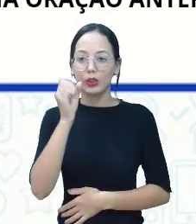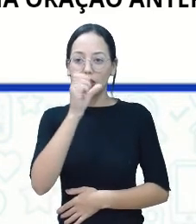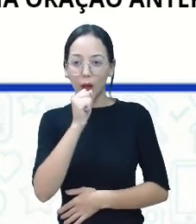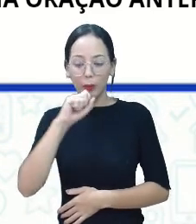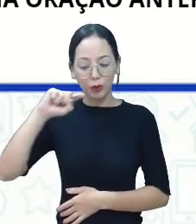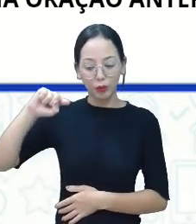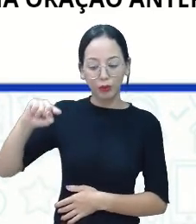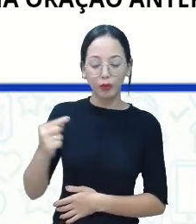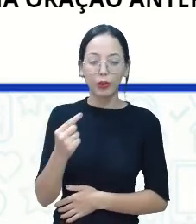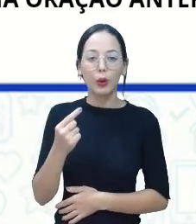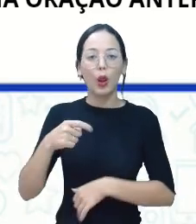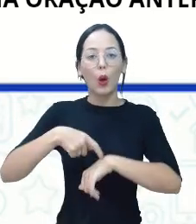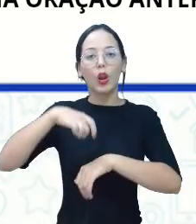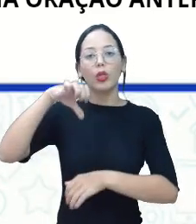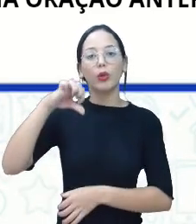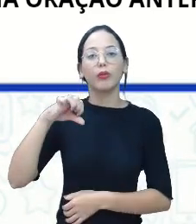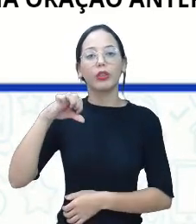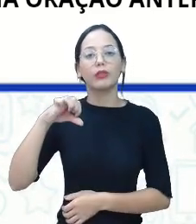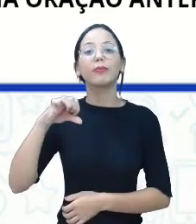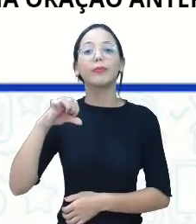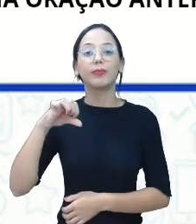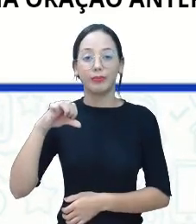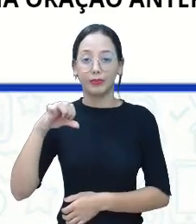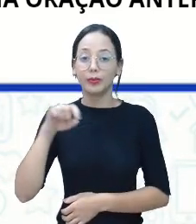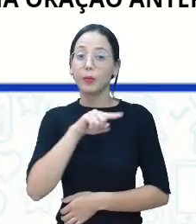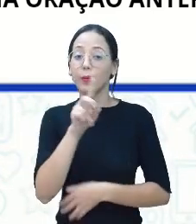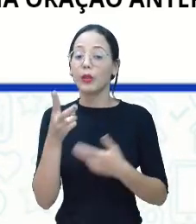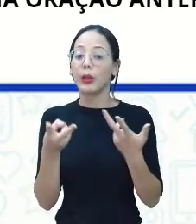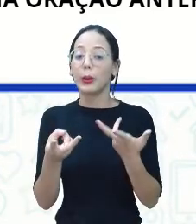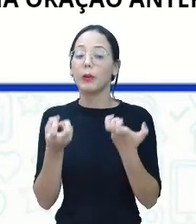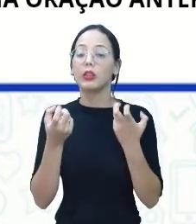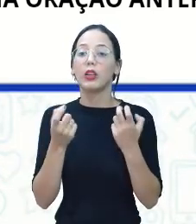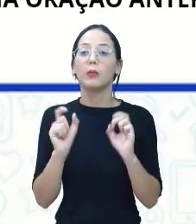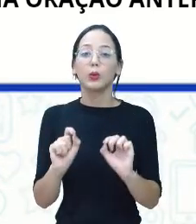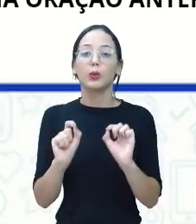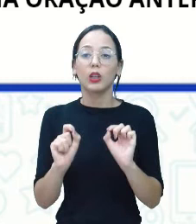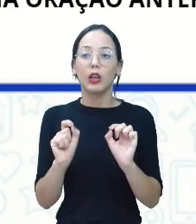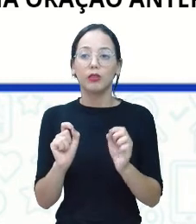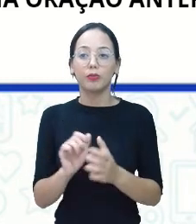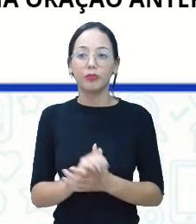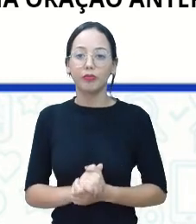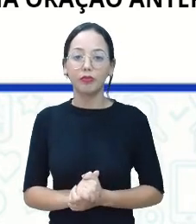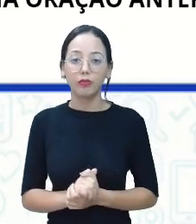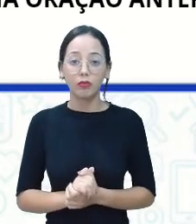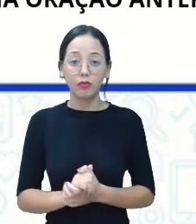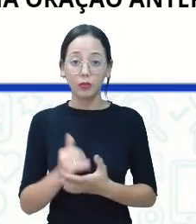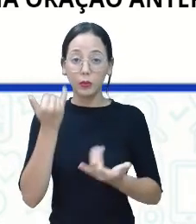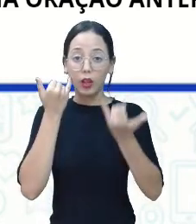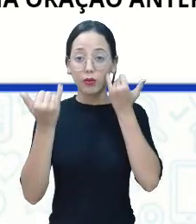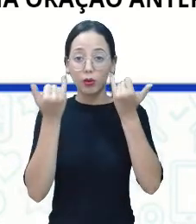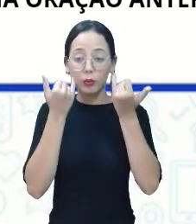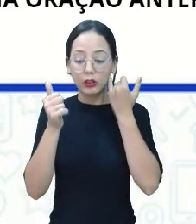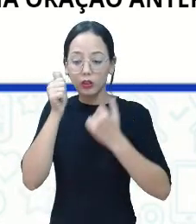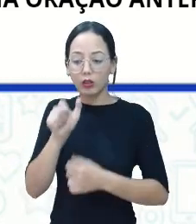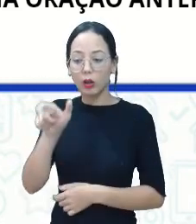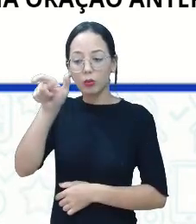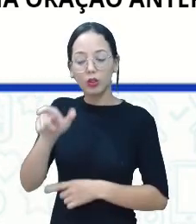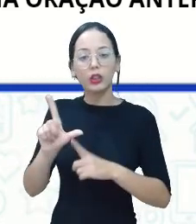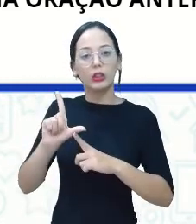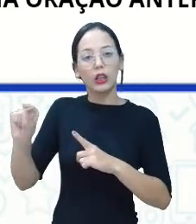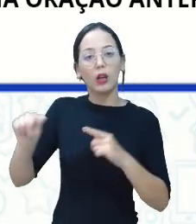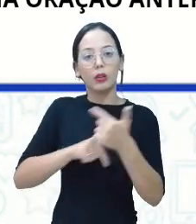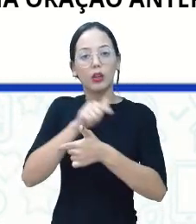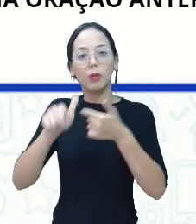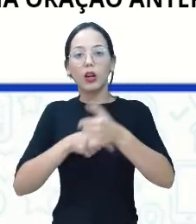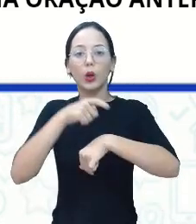sábado, às 9. Então, vocês percebem aqui que a informação é que Luísa sai para o trabalho